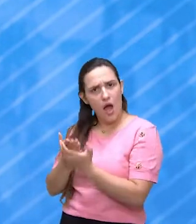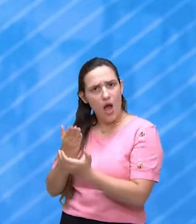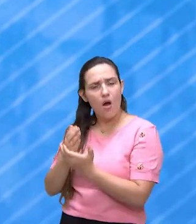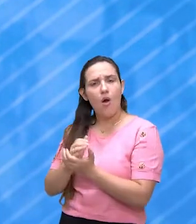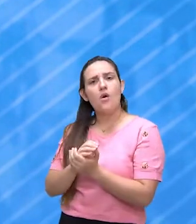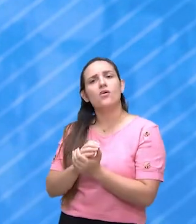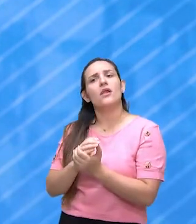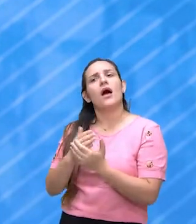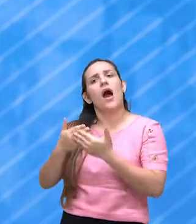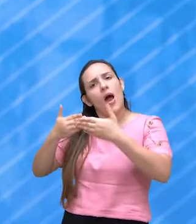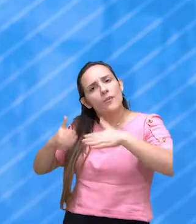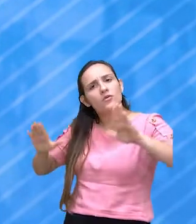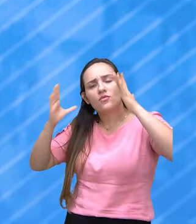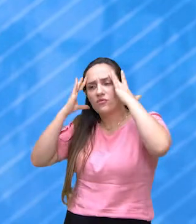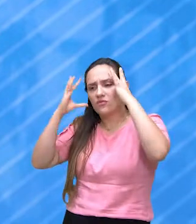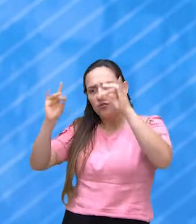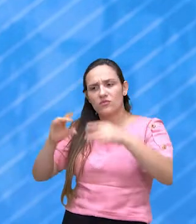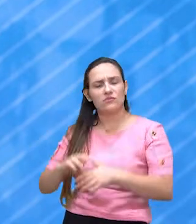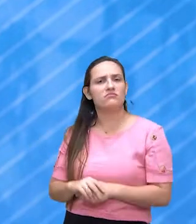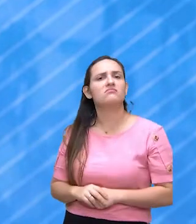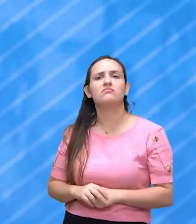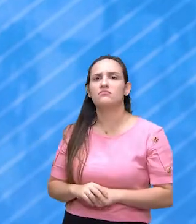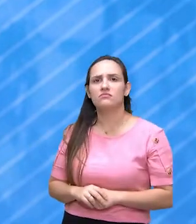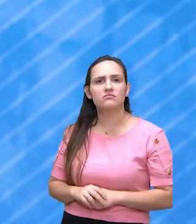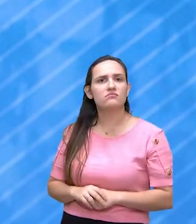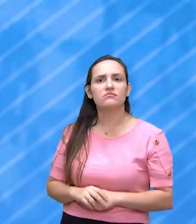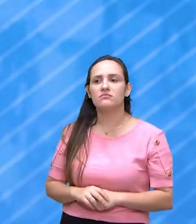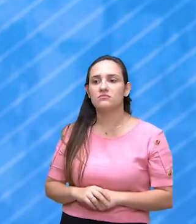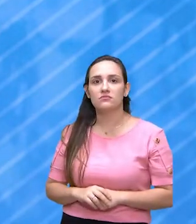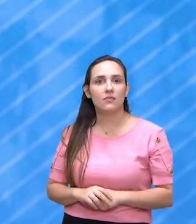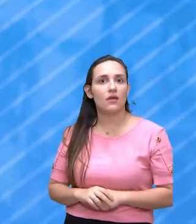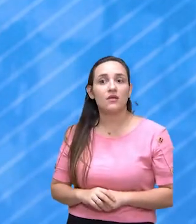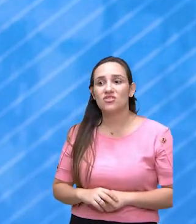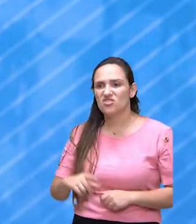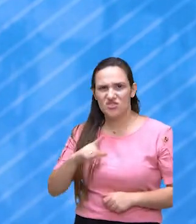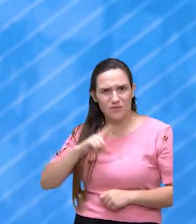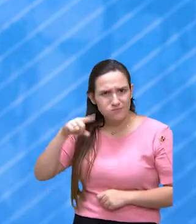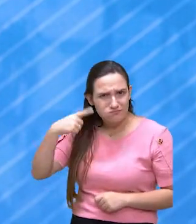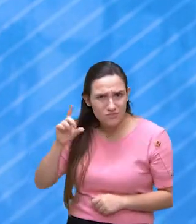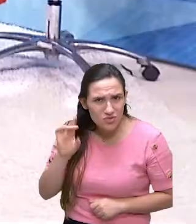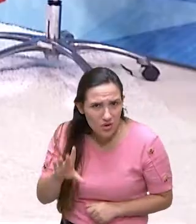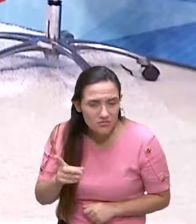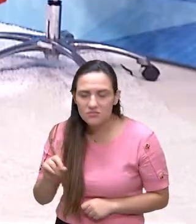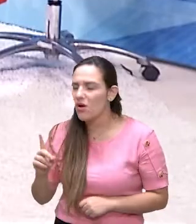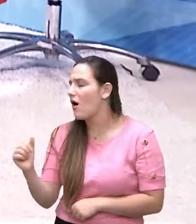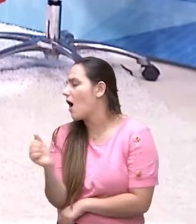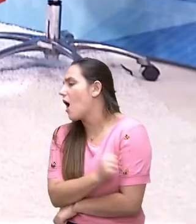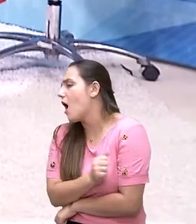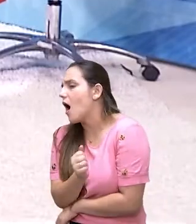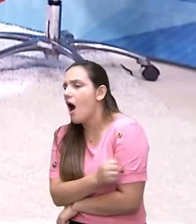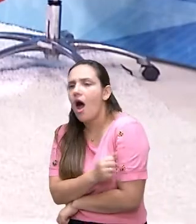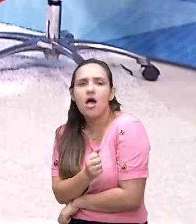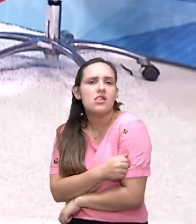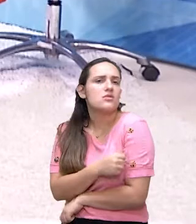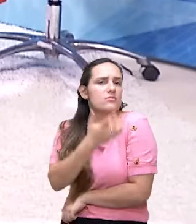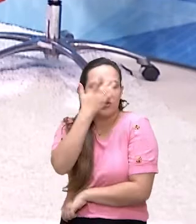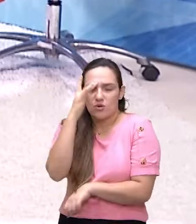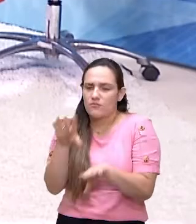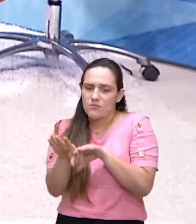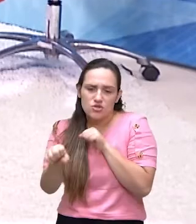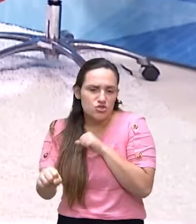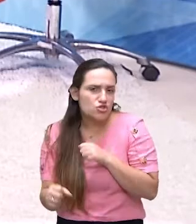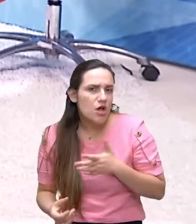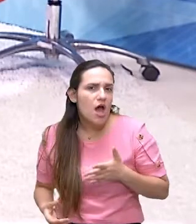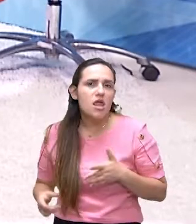nossas aulas da ESA principalmente nas inaugurais elas o público ele é composto não só por advogados né Silvia mais